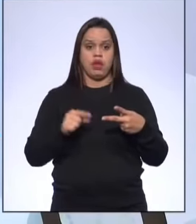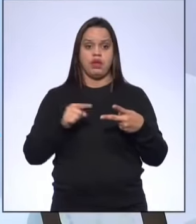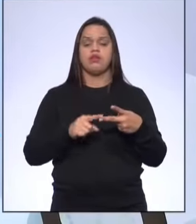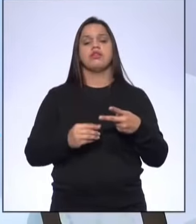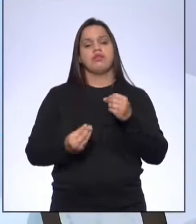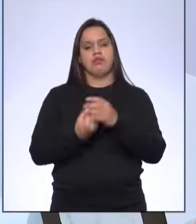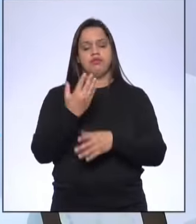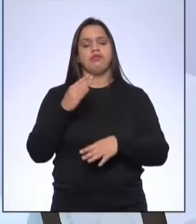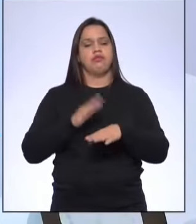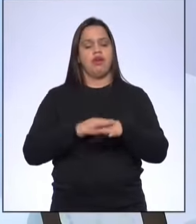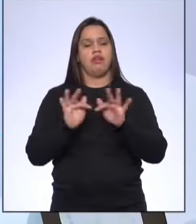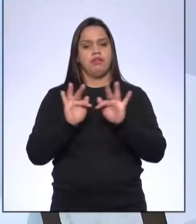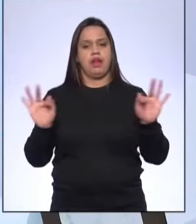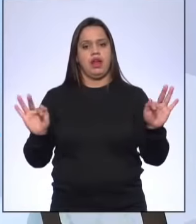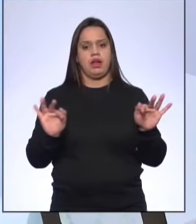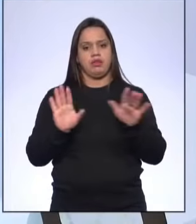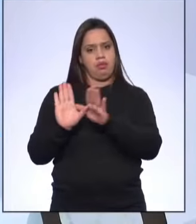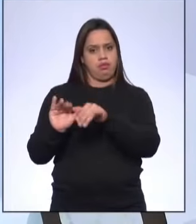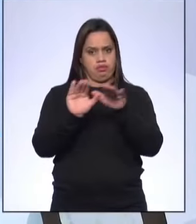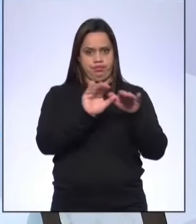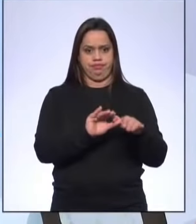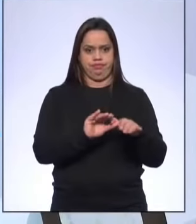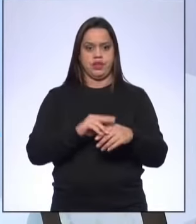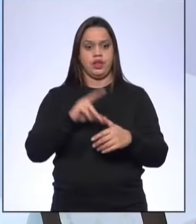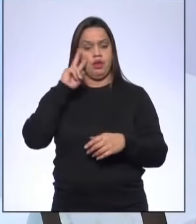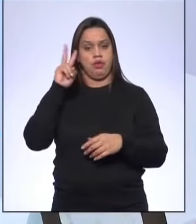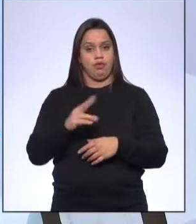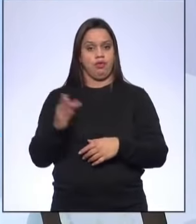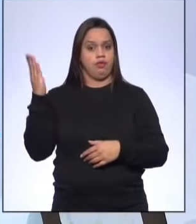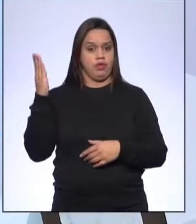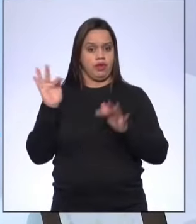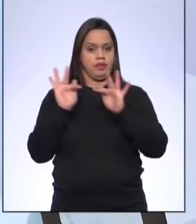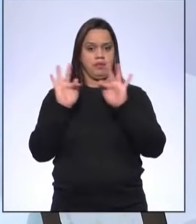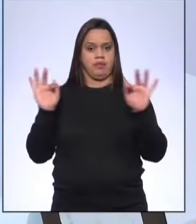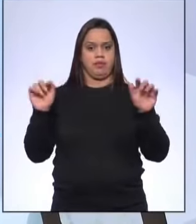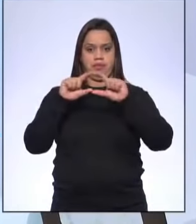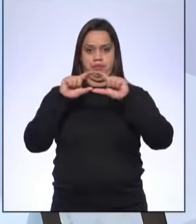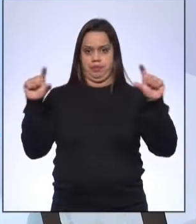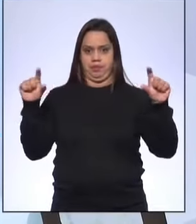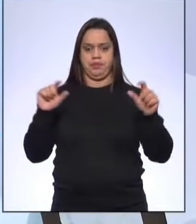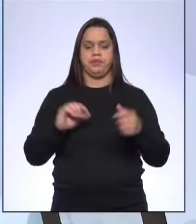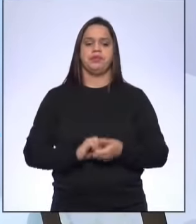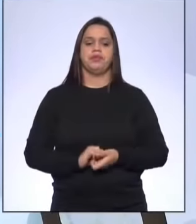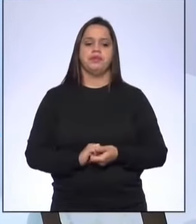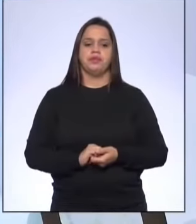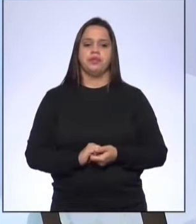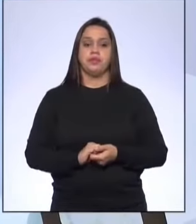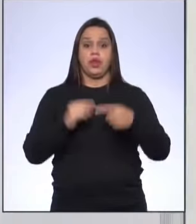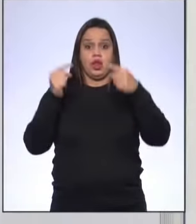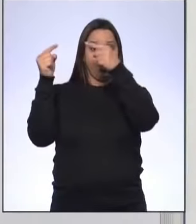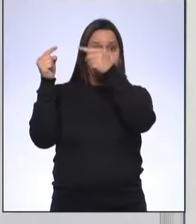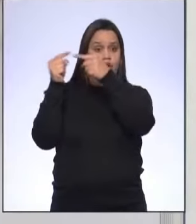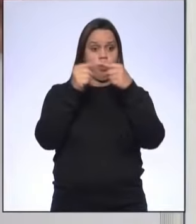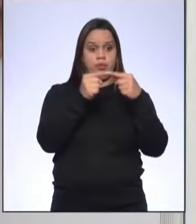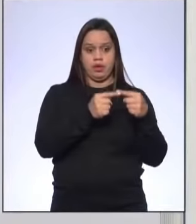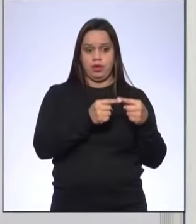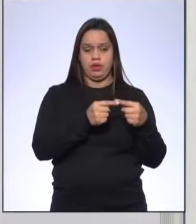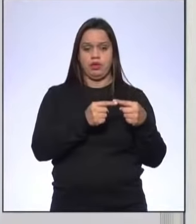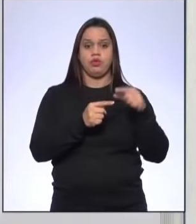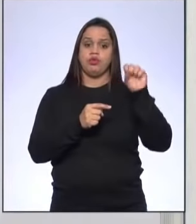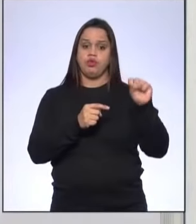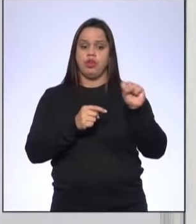constrói a frase com butterfly olha a estrutura the fishes vertebrado animal de tarde e isso